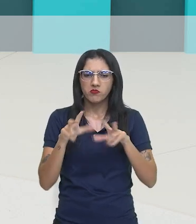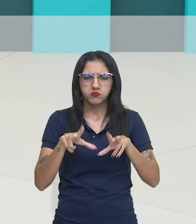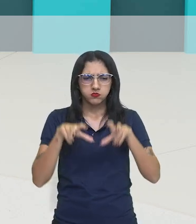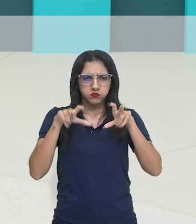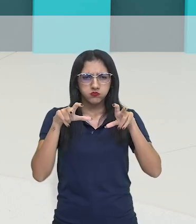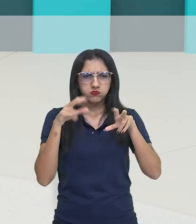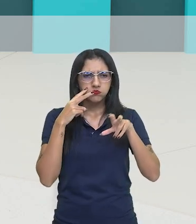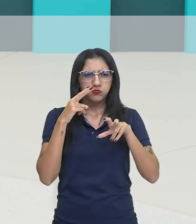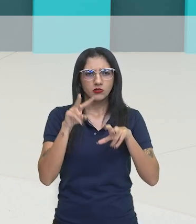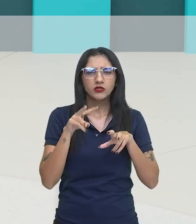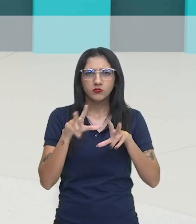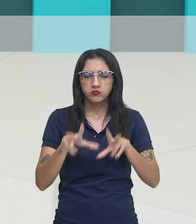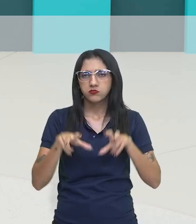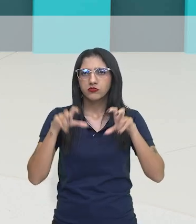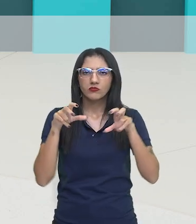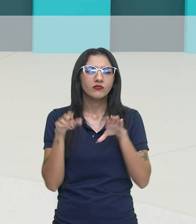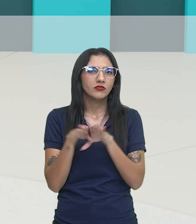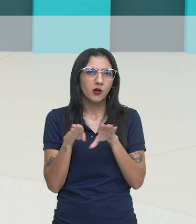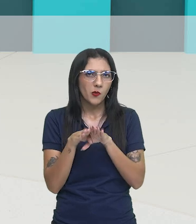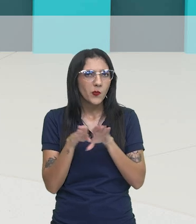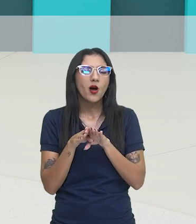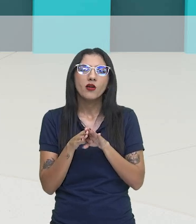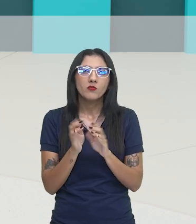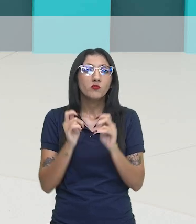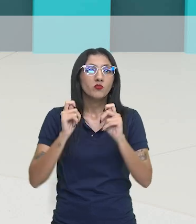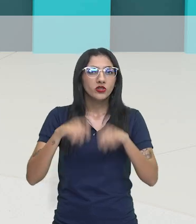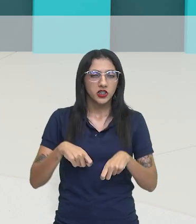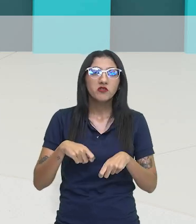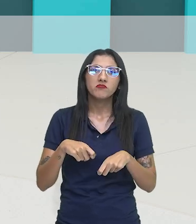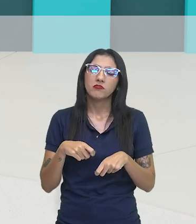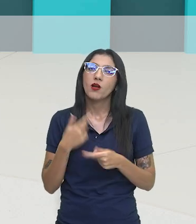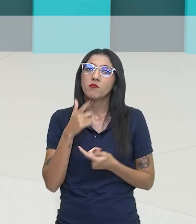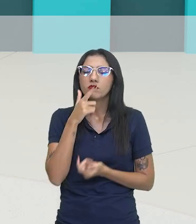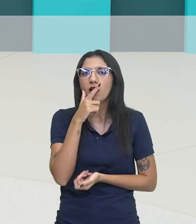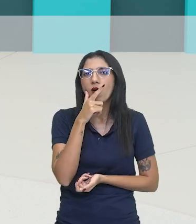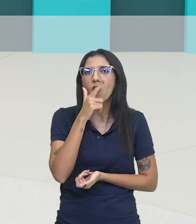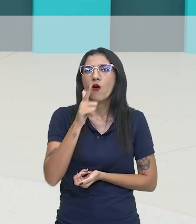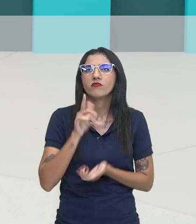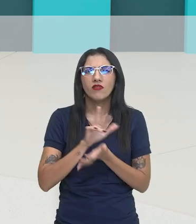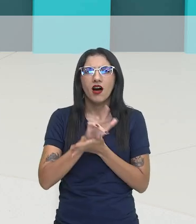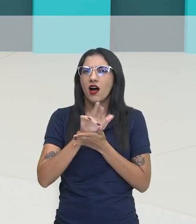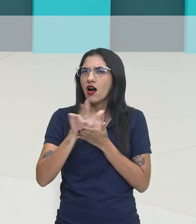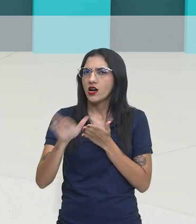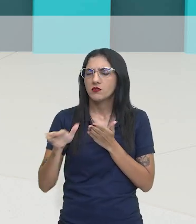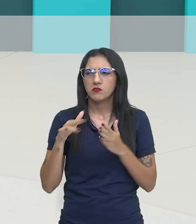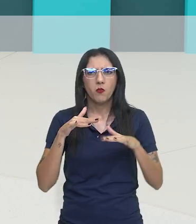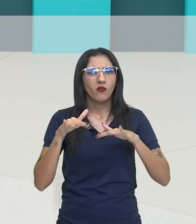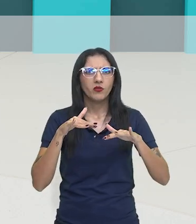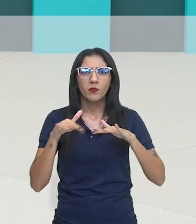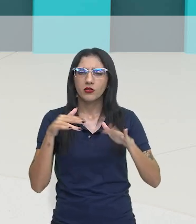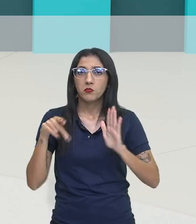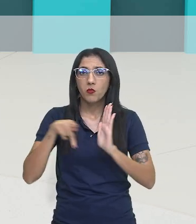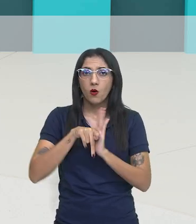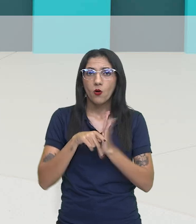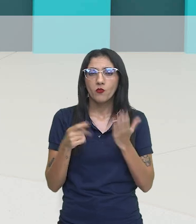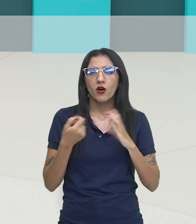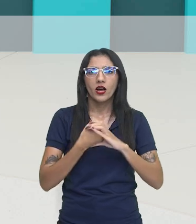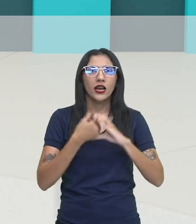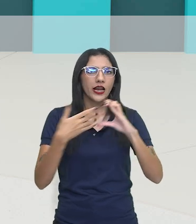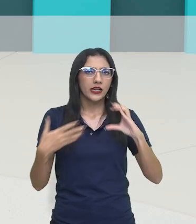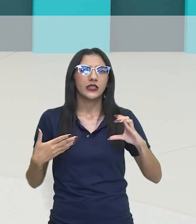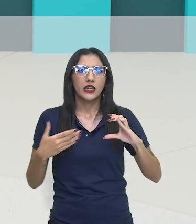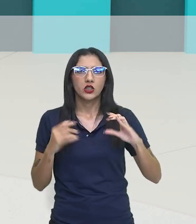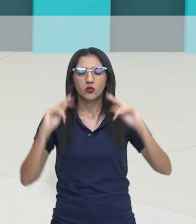proeminente, mais volumoso, para poder realizar diversos movimentos característicos da